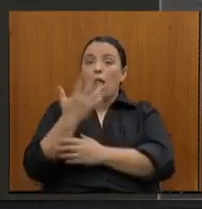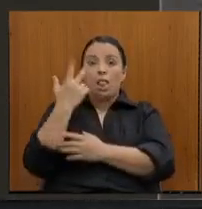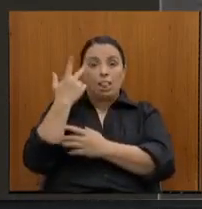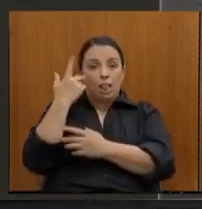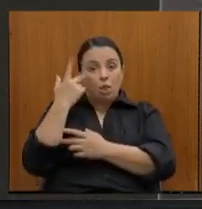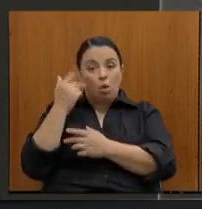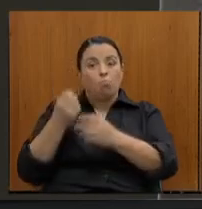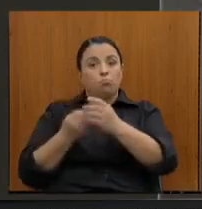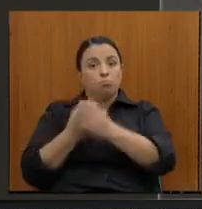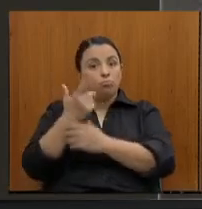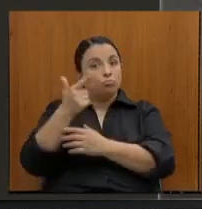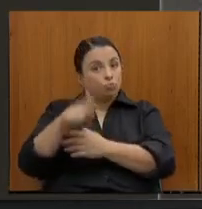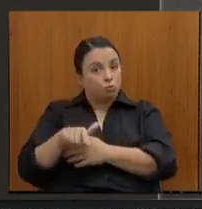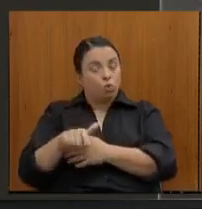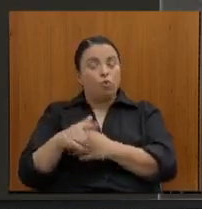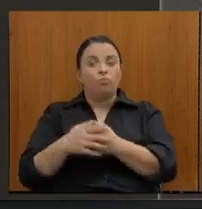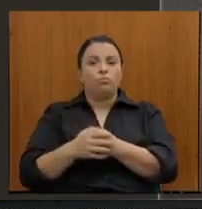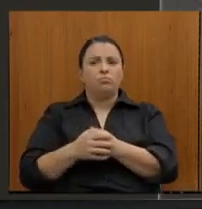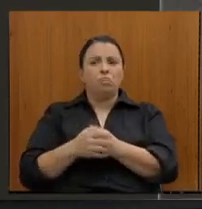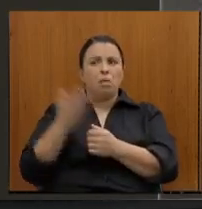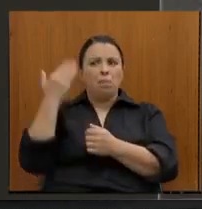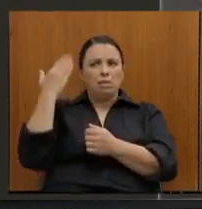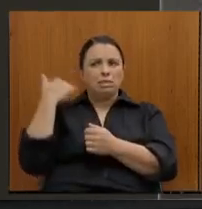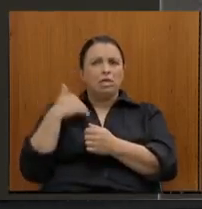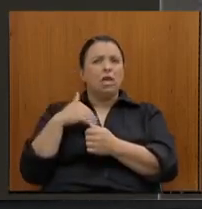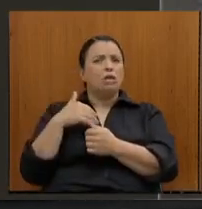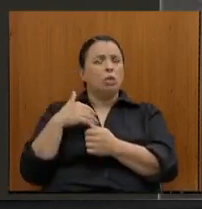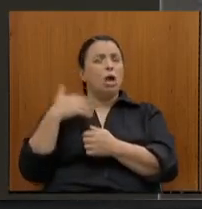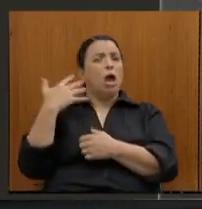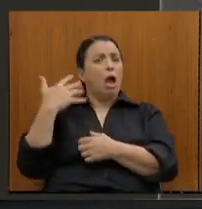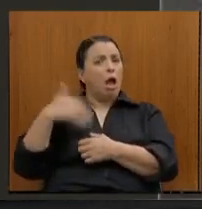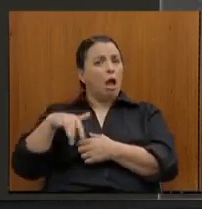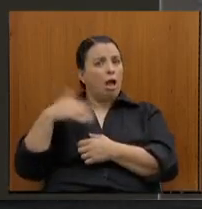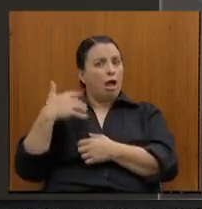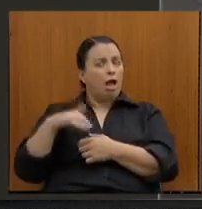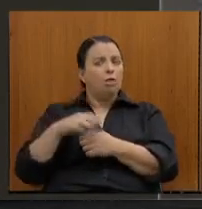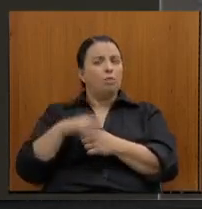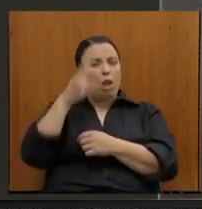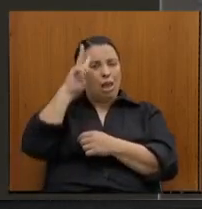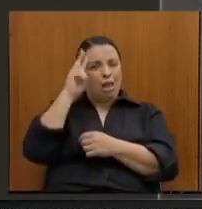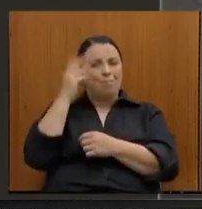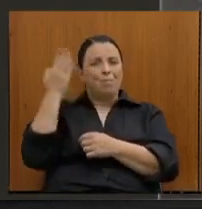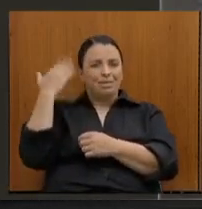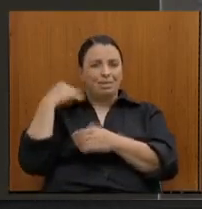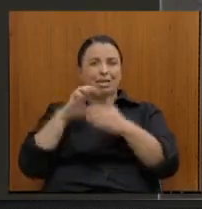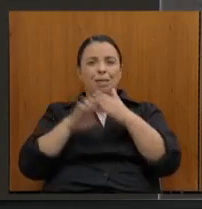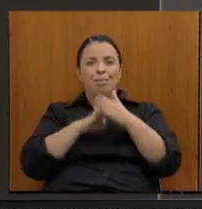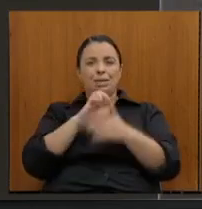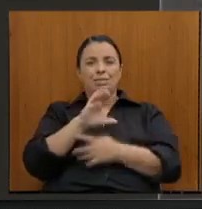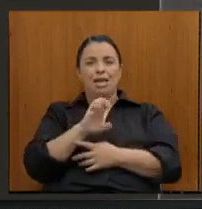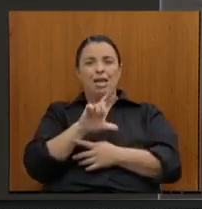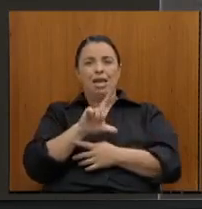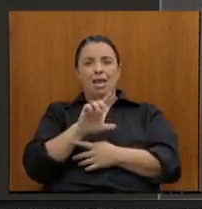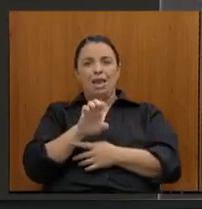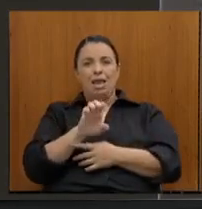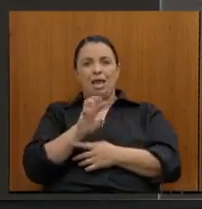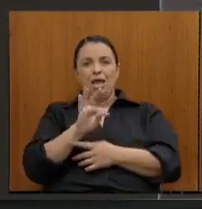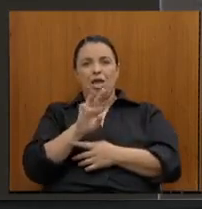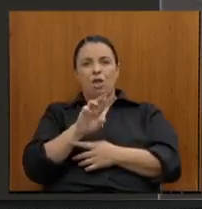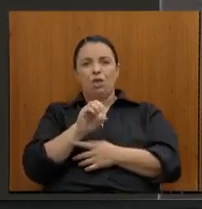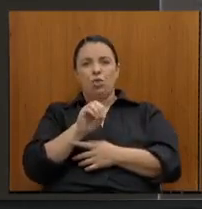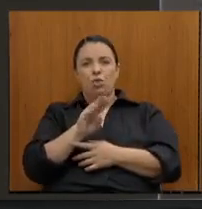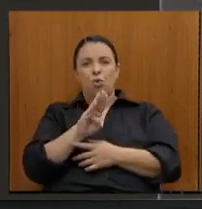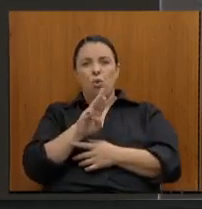muito caras Eu lembro quando a Eletrobras Soltou o programa com apoio do governo federal